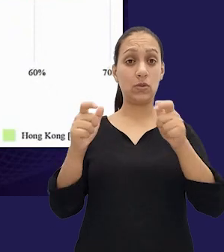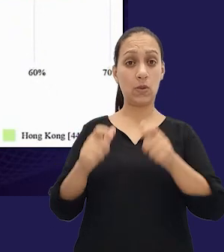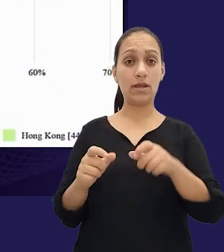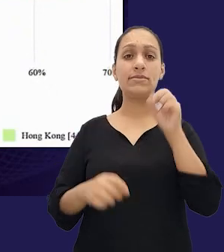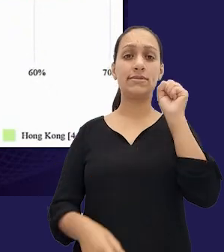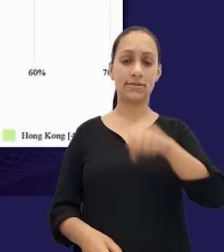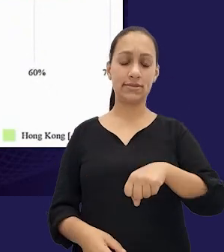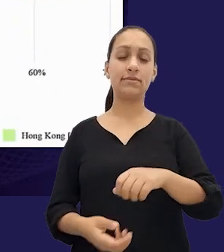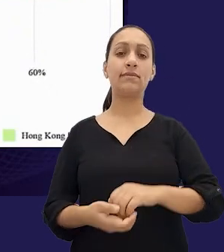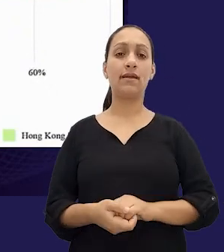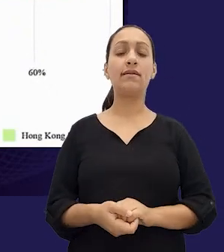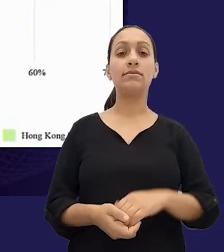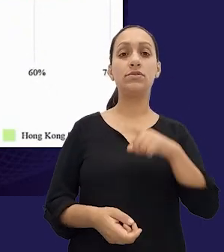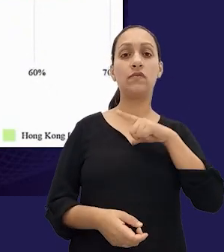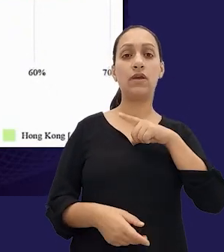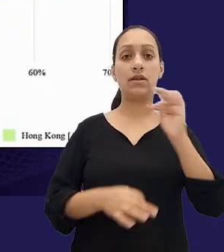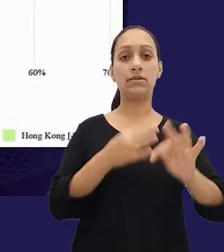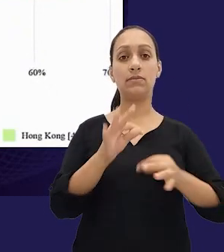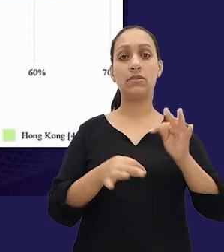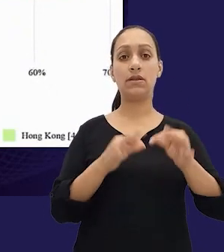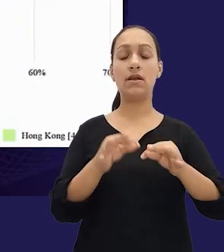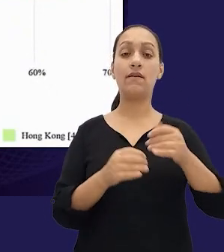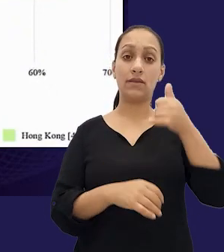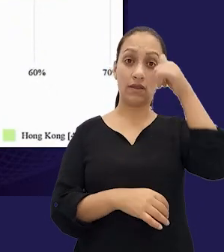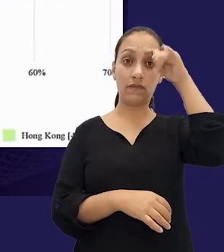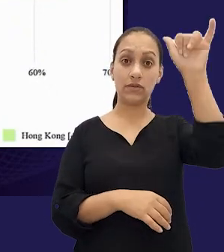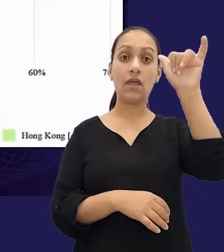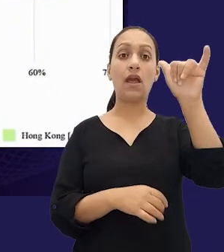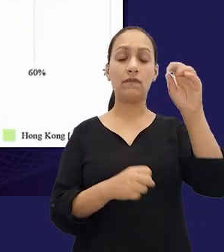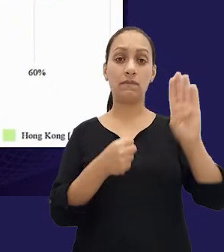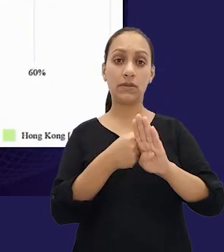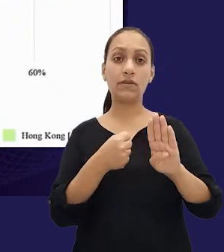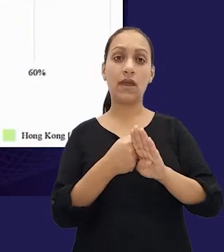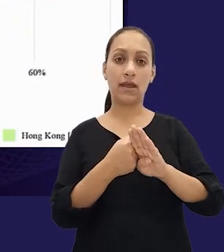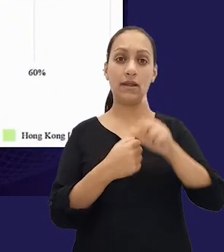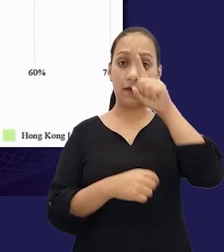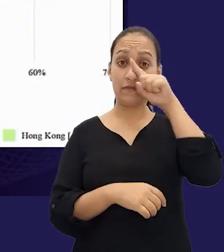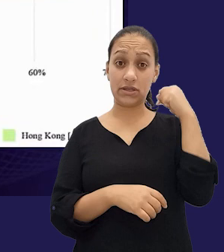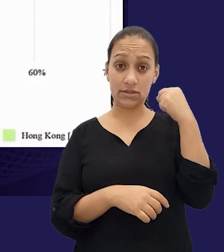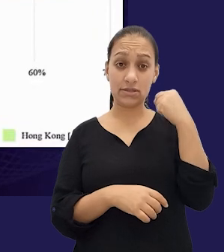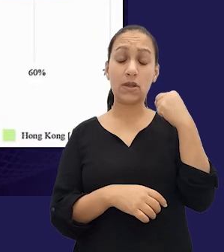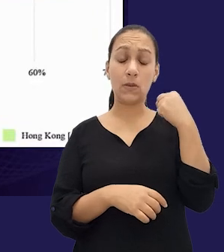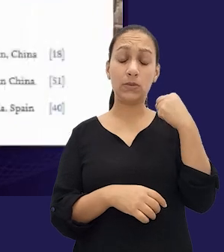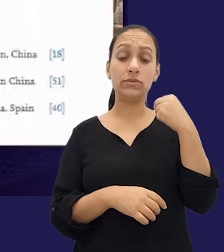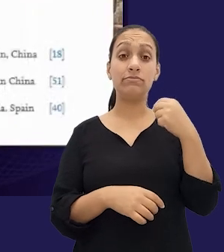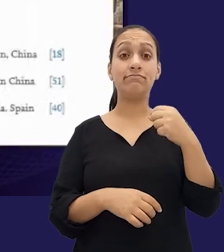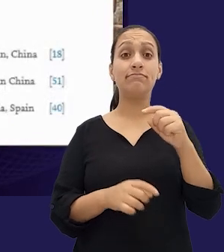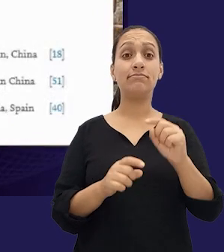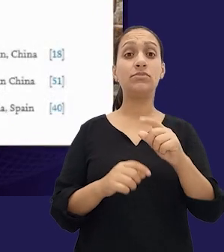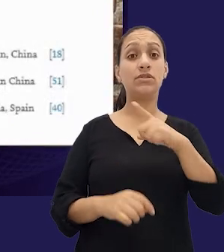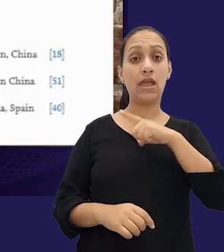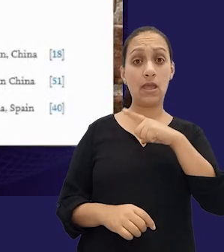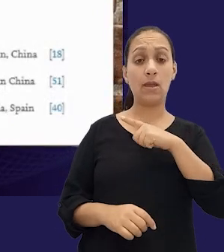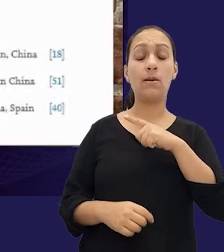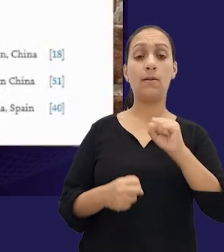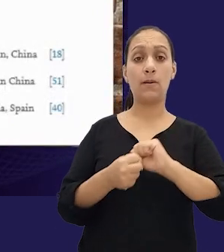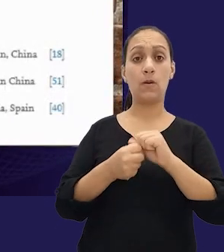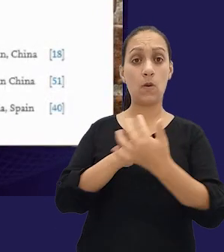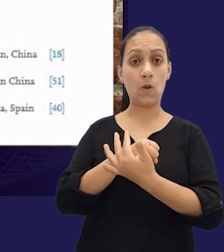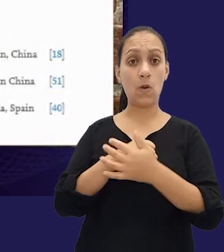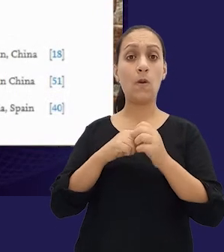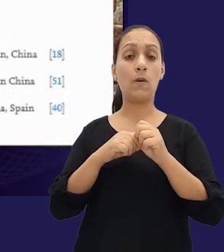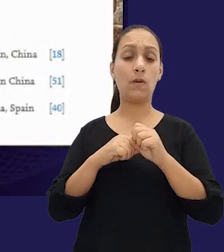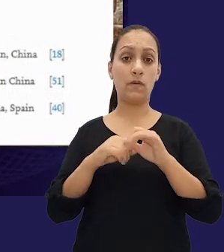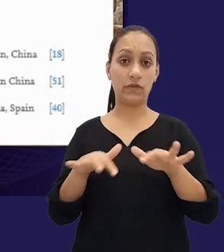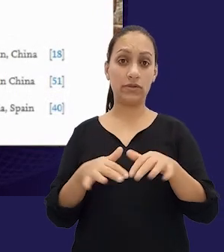sim, terapia antimicrobiana, estando com COVID-19. E